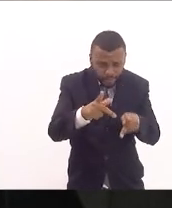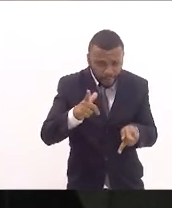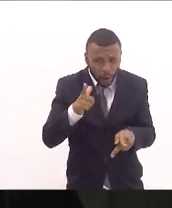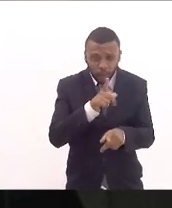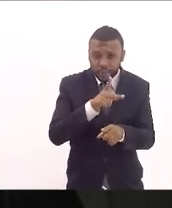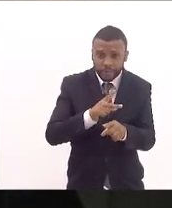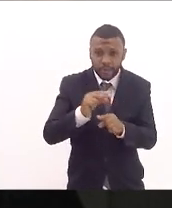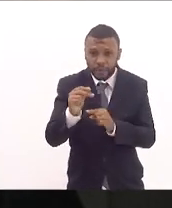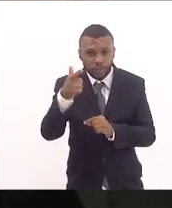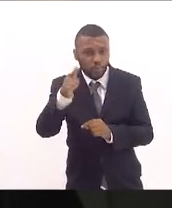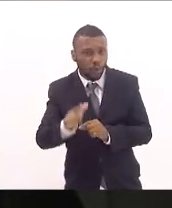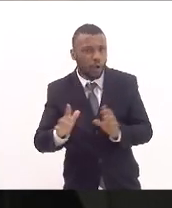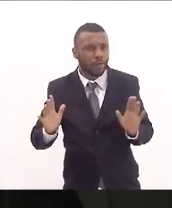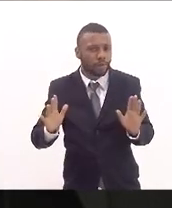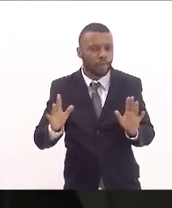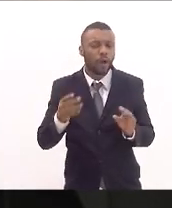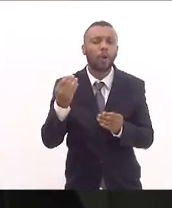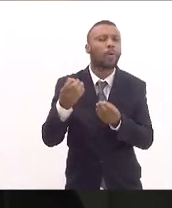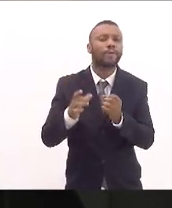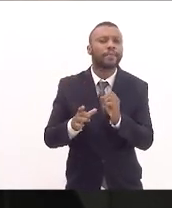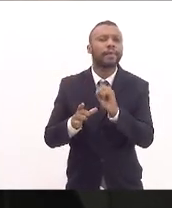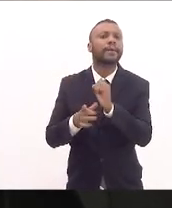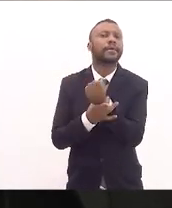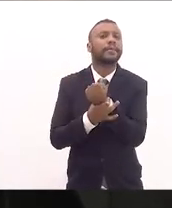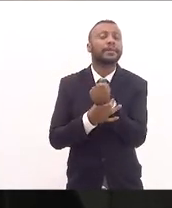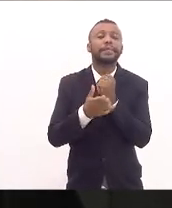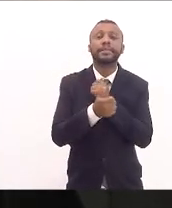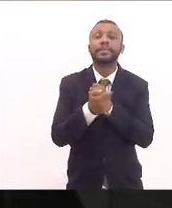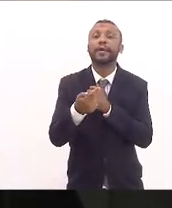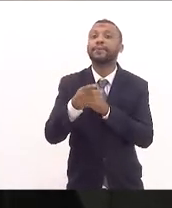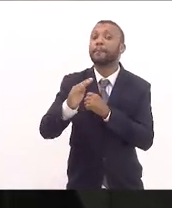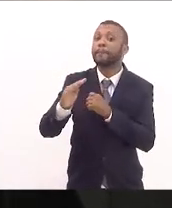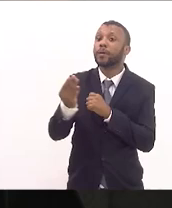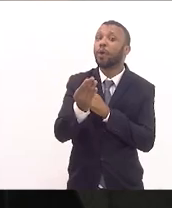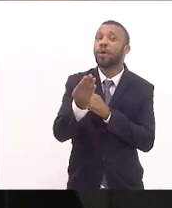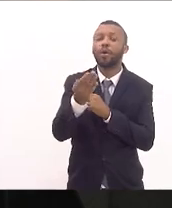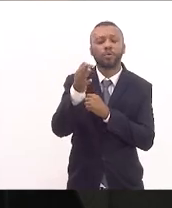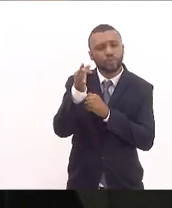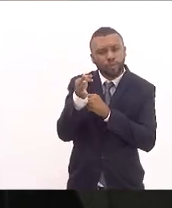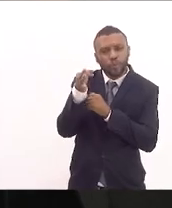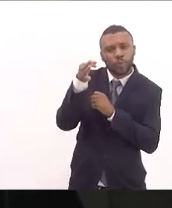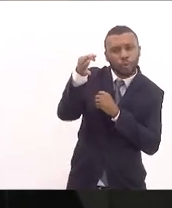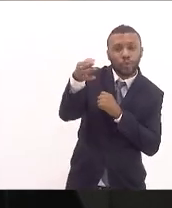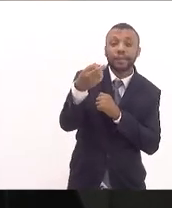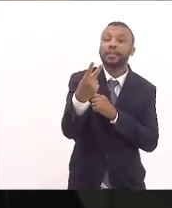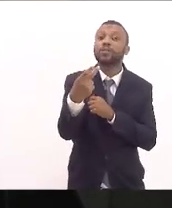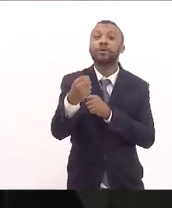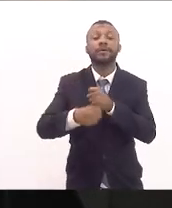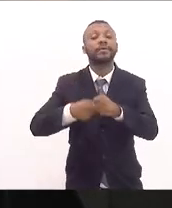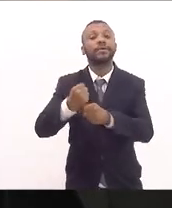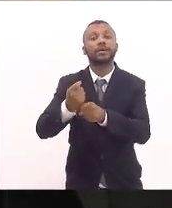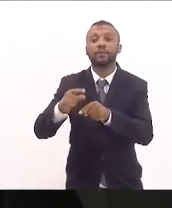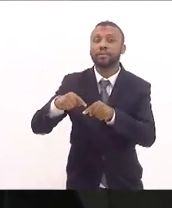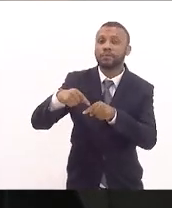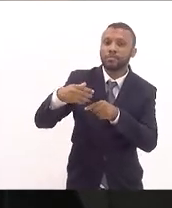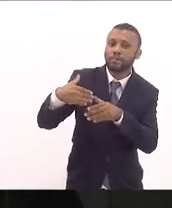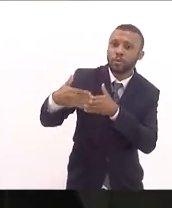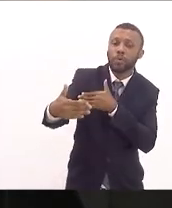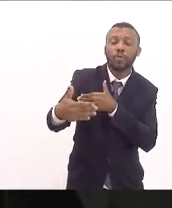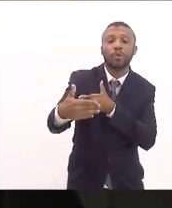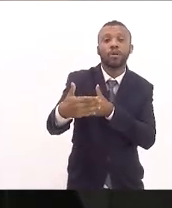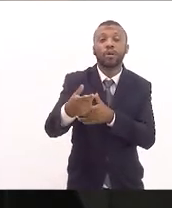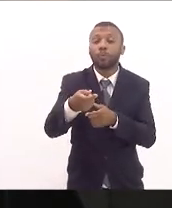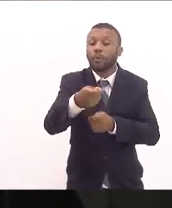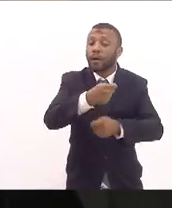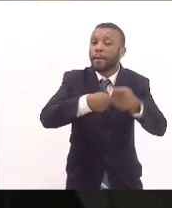e como é que vai ser garantia se 17 milhões nos próximos dois anos pô economia de